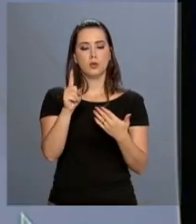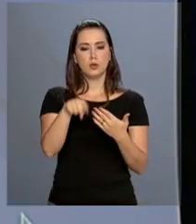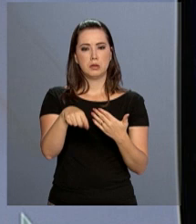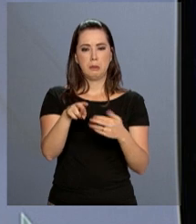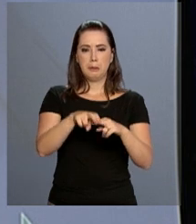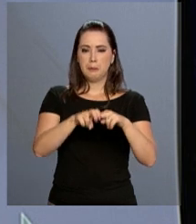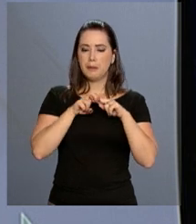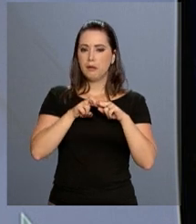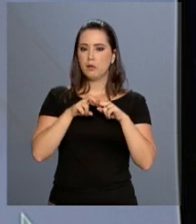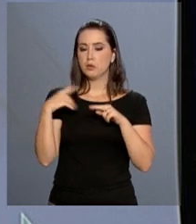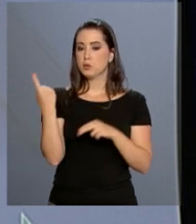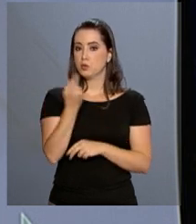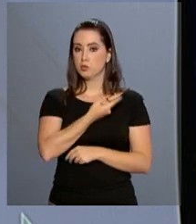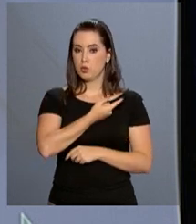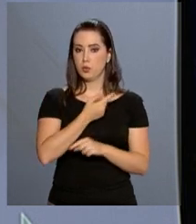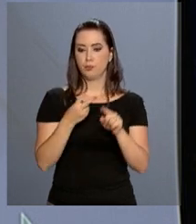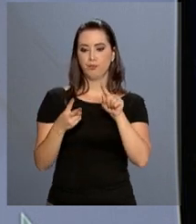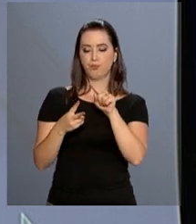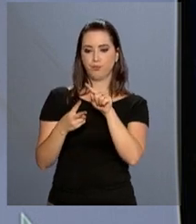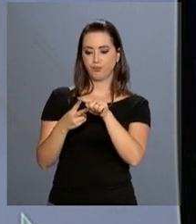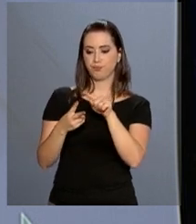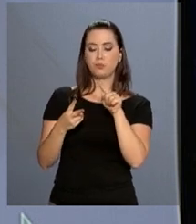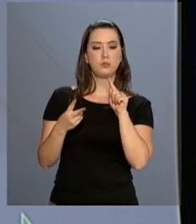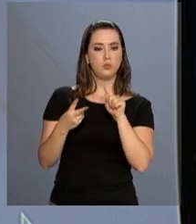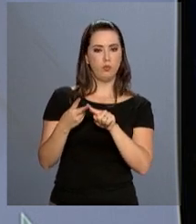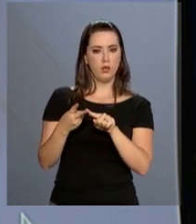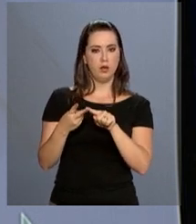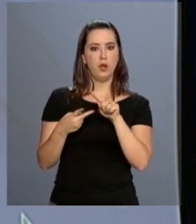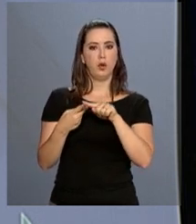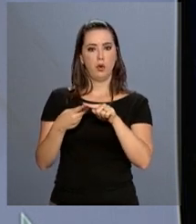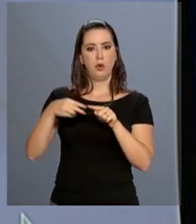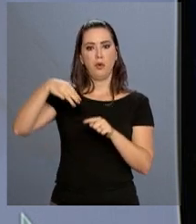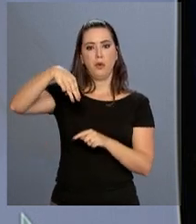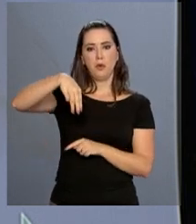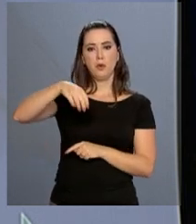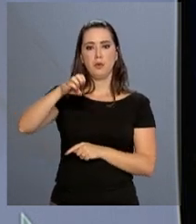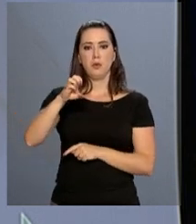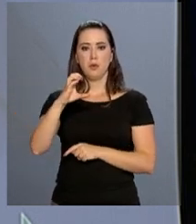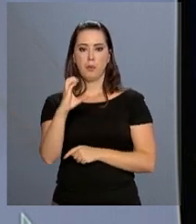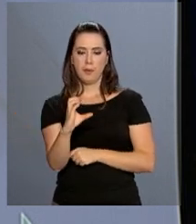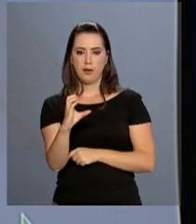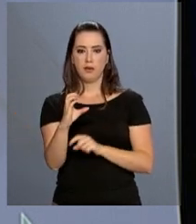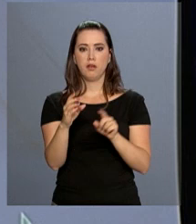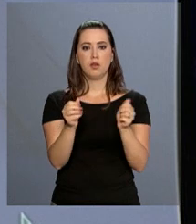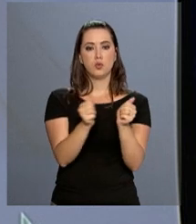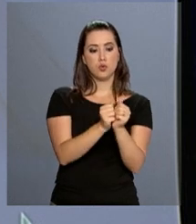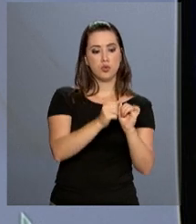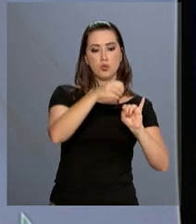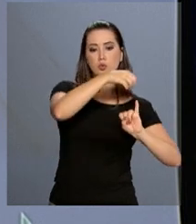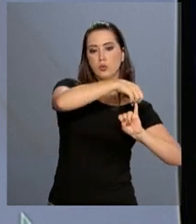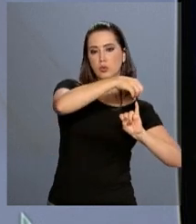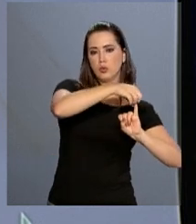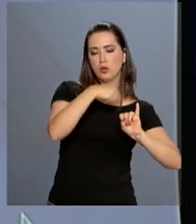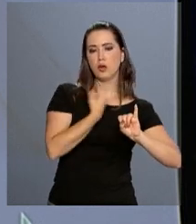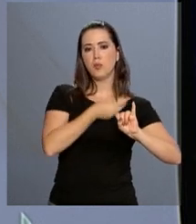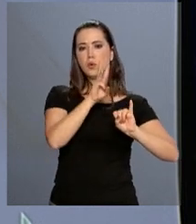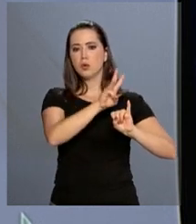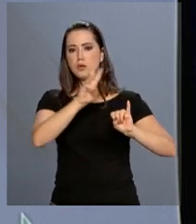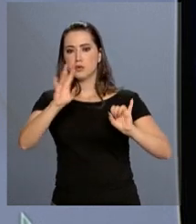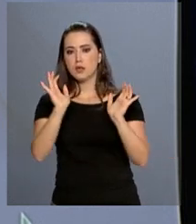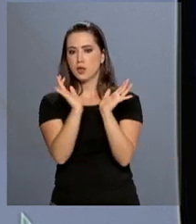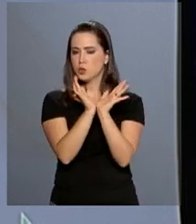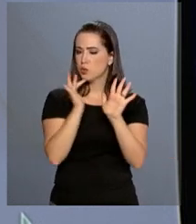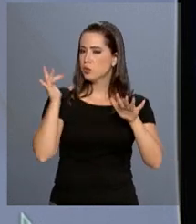por meio dos nossos dois organismos né o mec eo inep nos nossos portais nas nossas redes